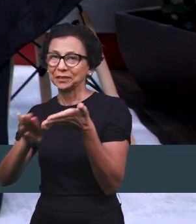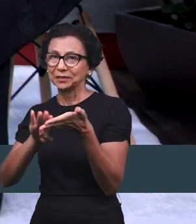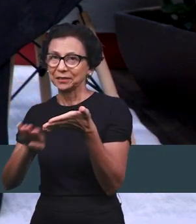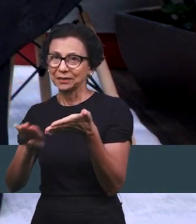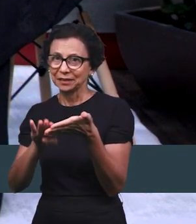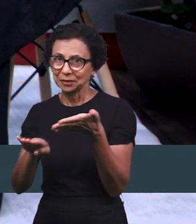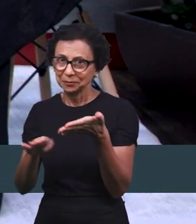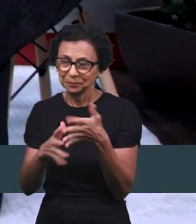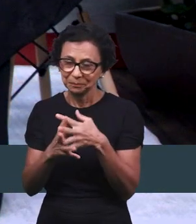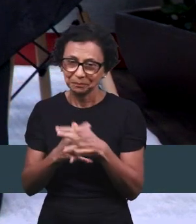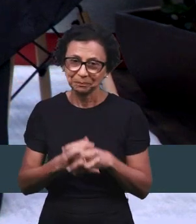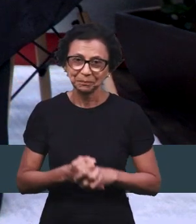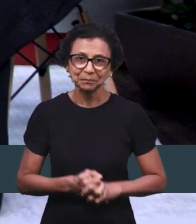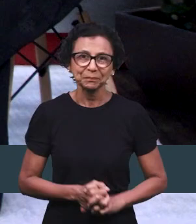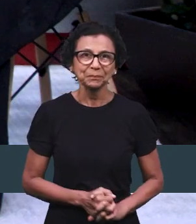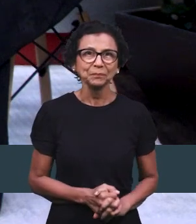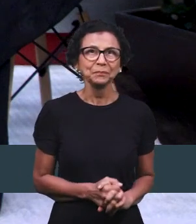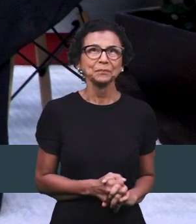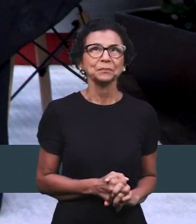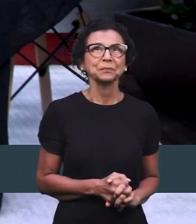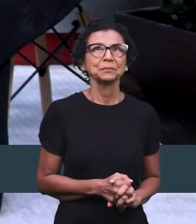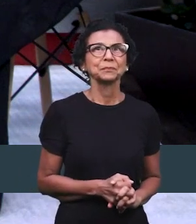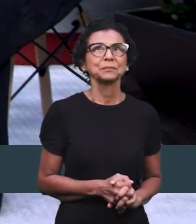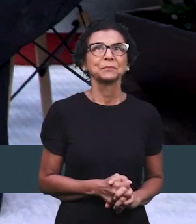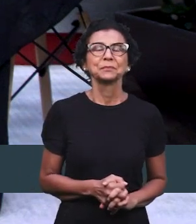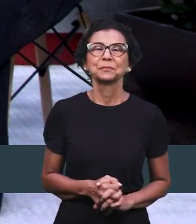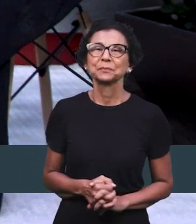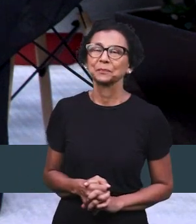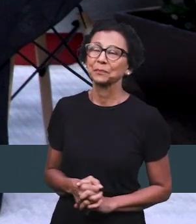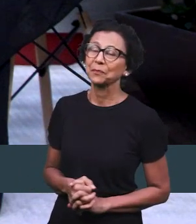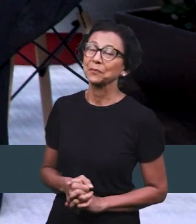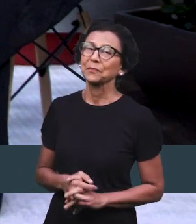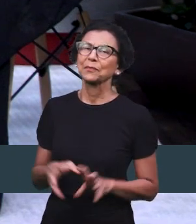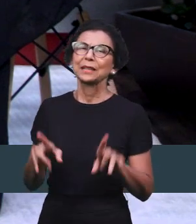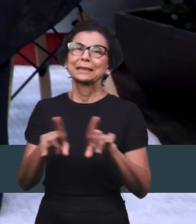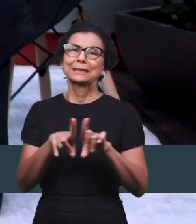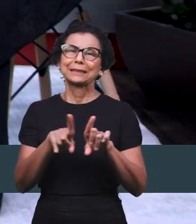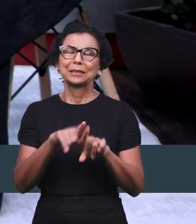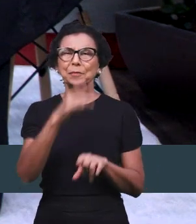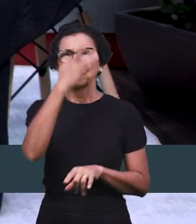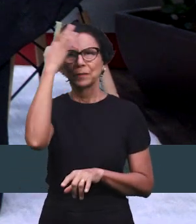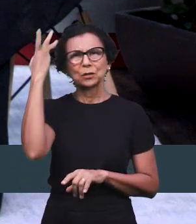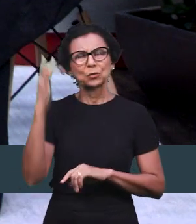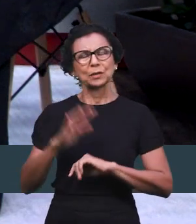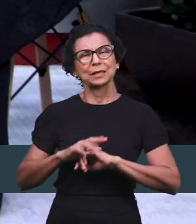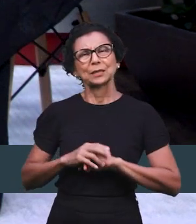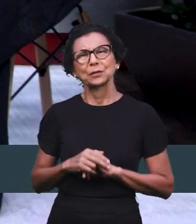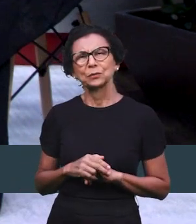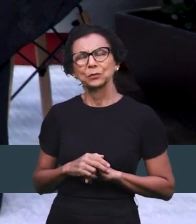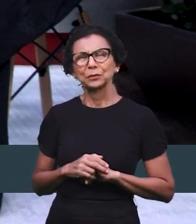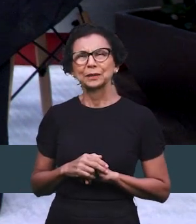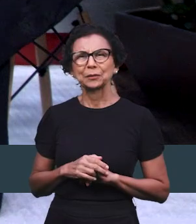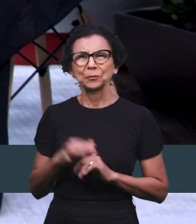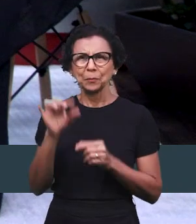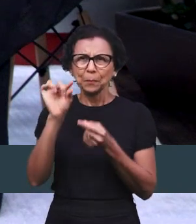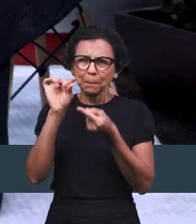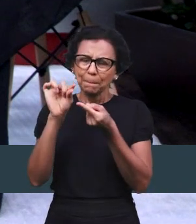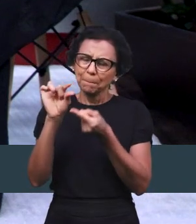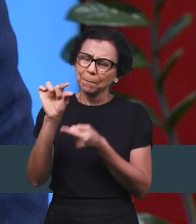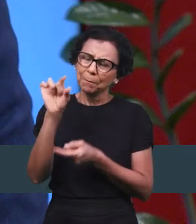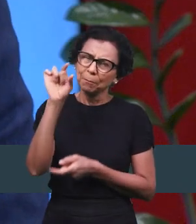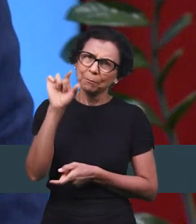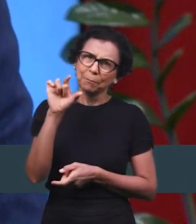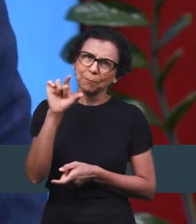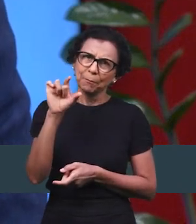ou usam o famoso o palito de dente, que não é para dente, né? É para churrasco, outras coisas. Pega o palito de